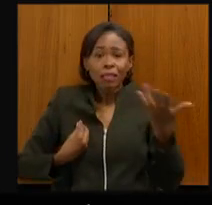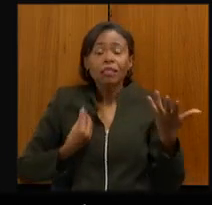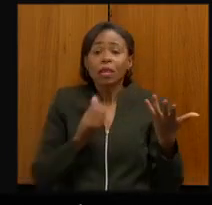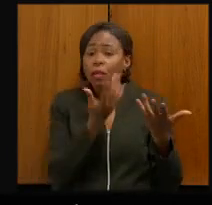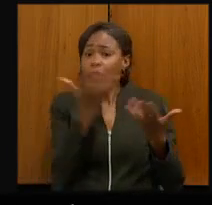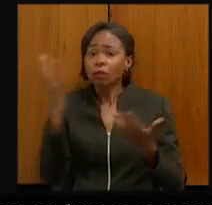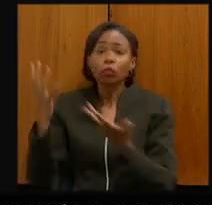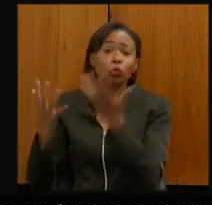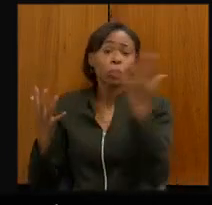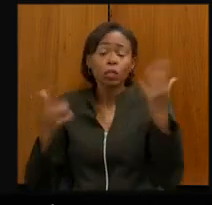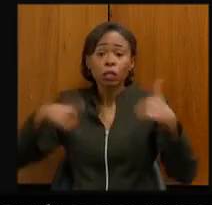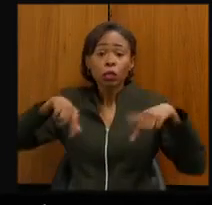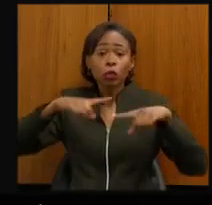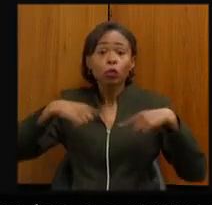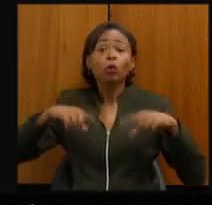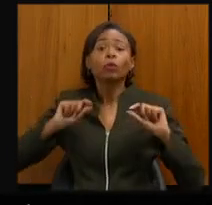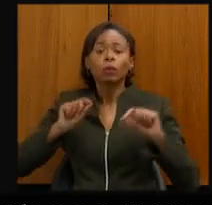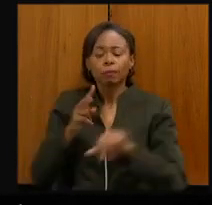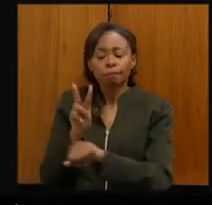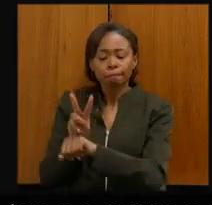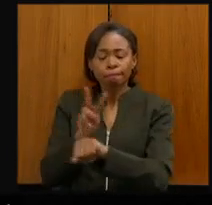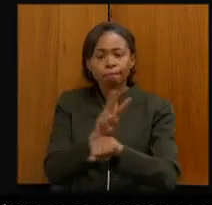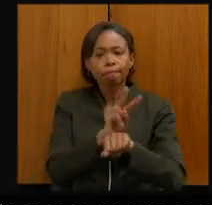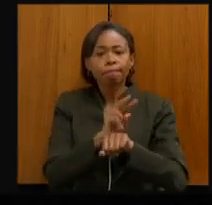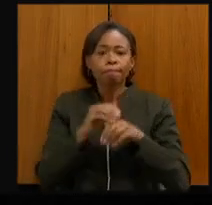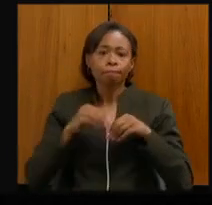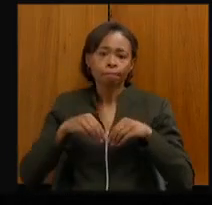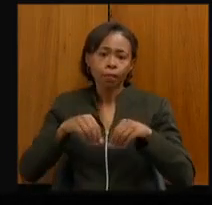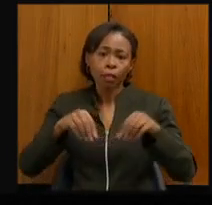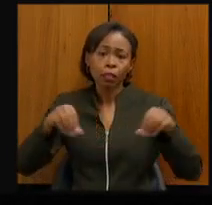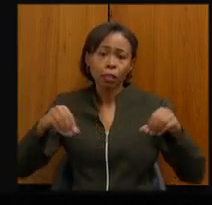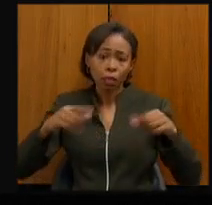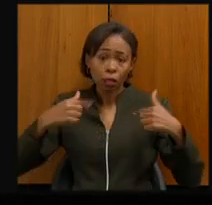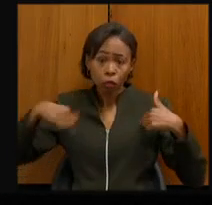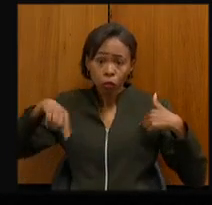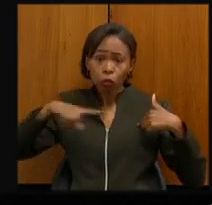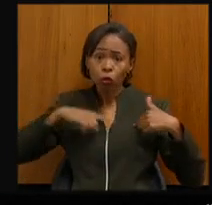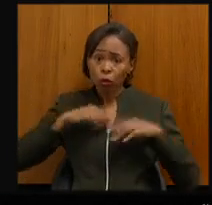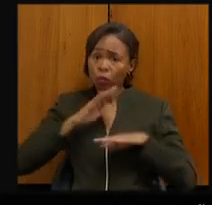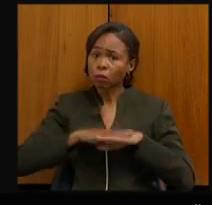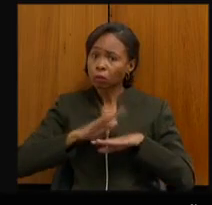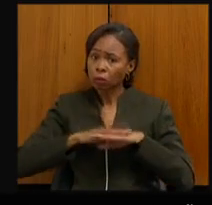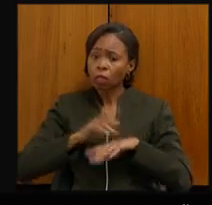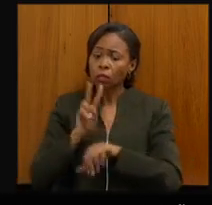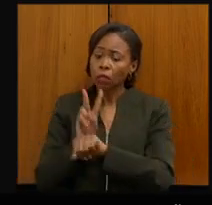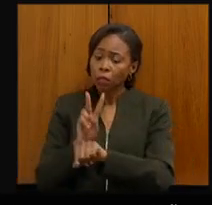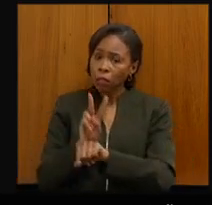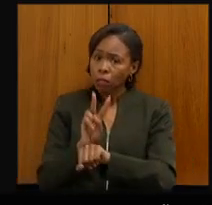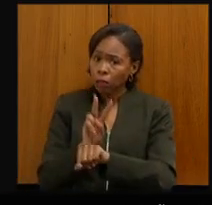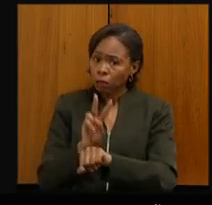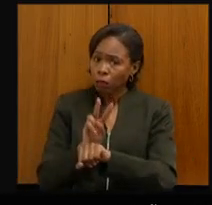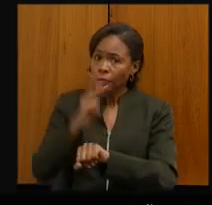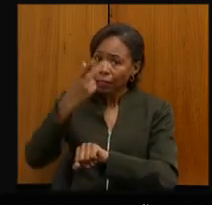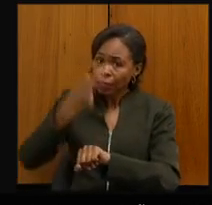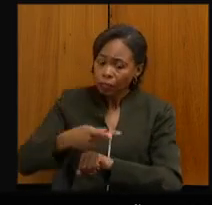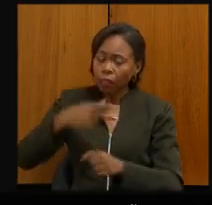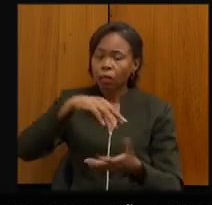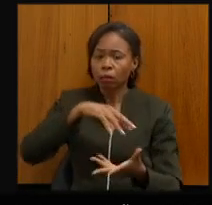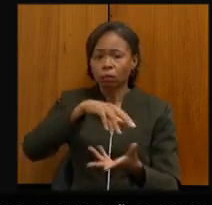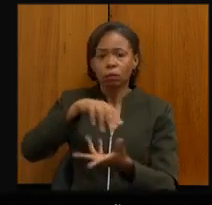somos os guardiões dessa terra nós somos os guardiões desse planeta nós